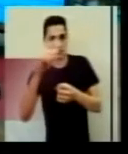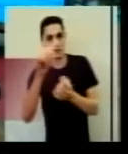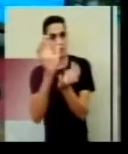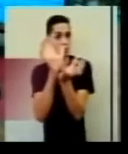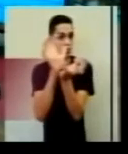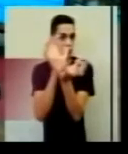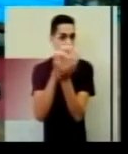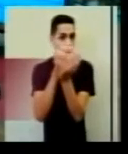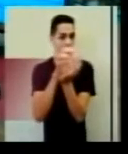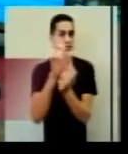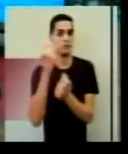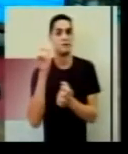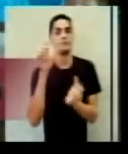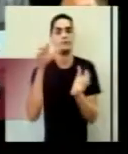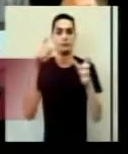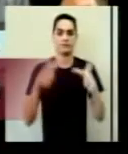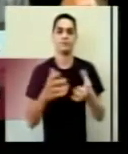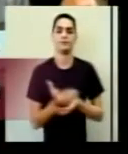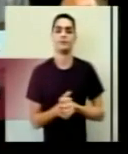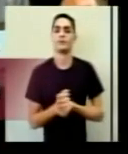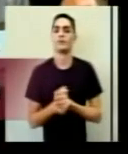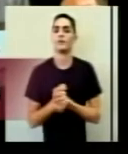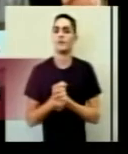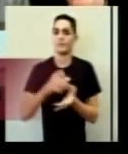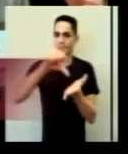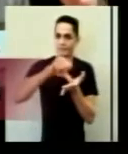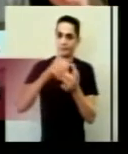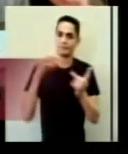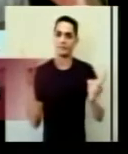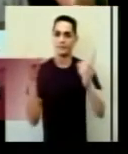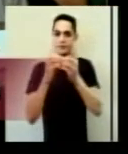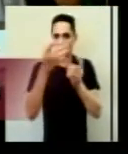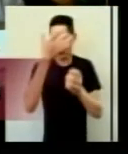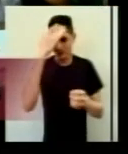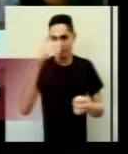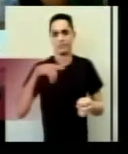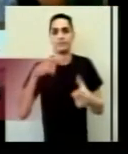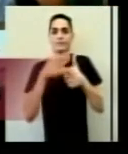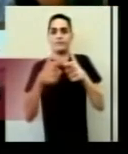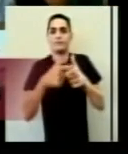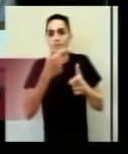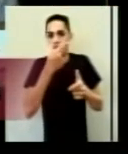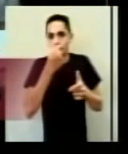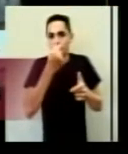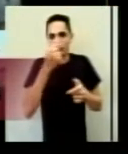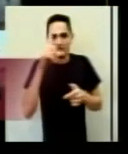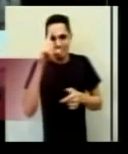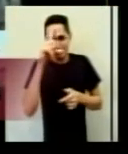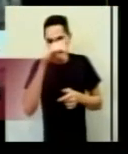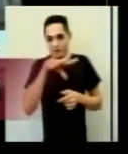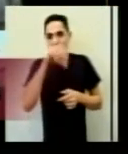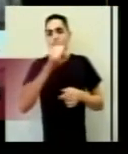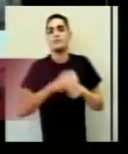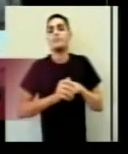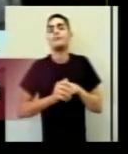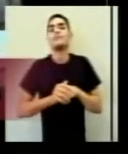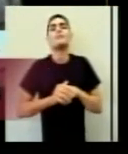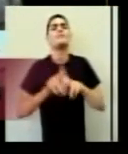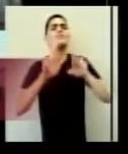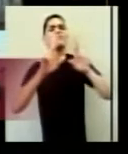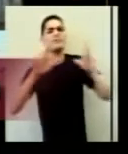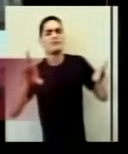Aqui, nós vamos falar da UPA Jaguaré, que é uma unidade de suporte respiratório. Lembrar o seguinte,